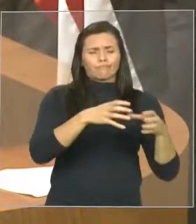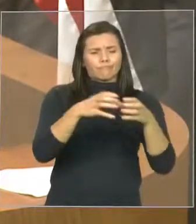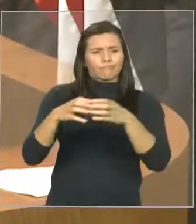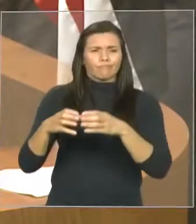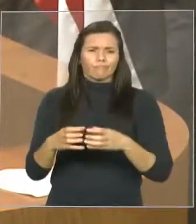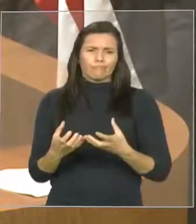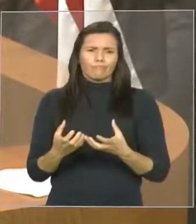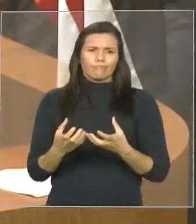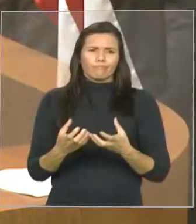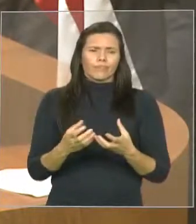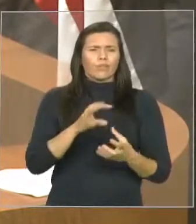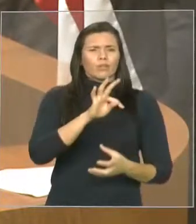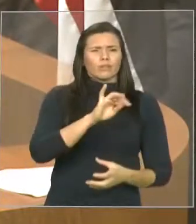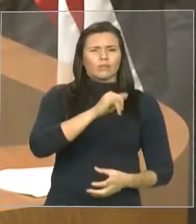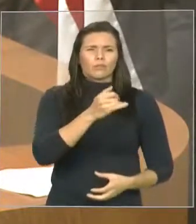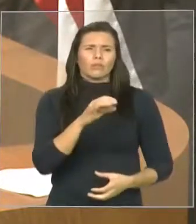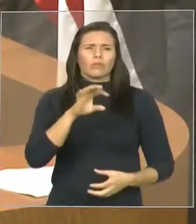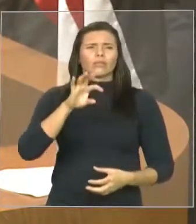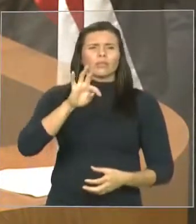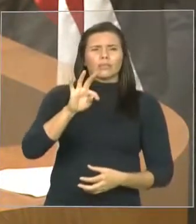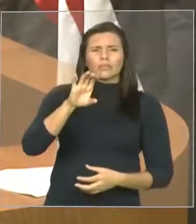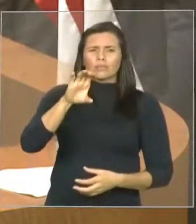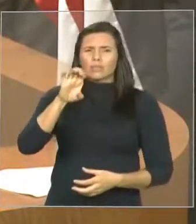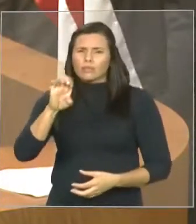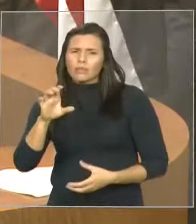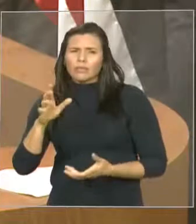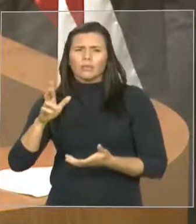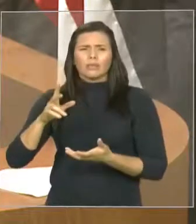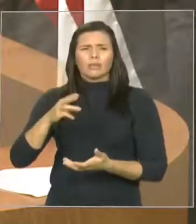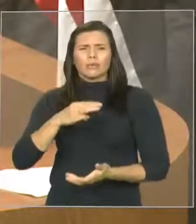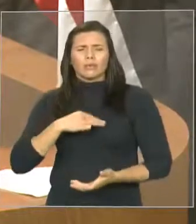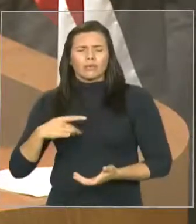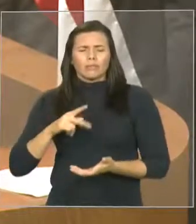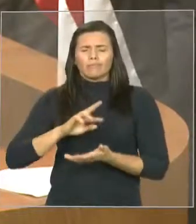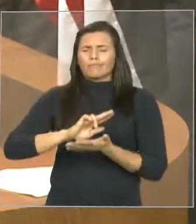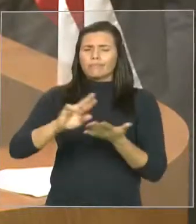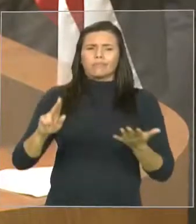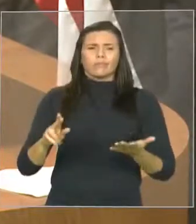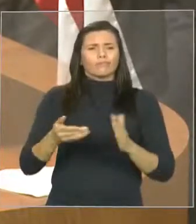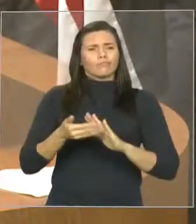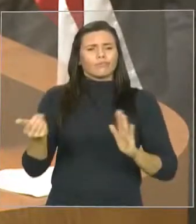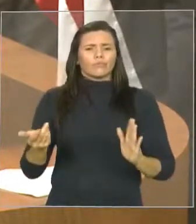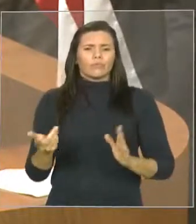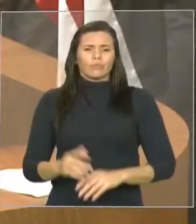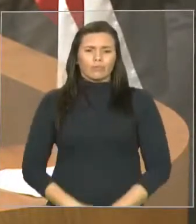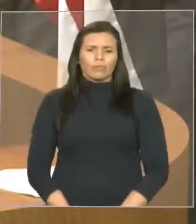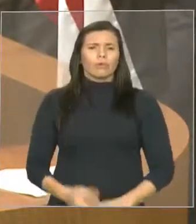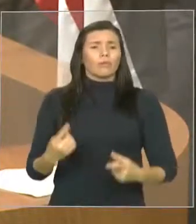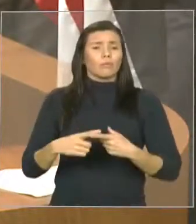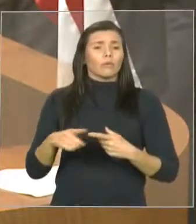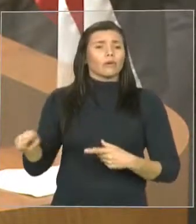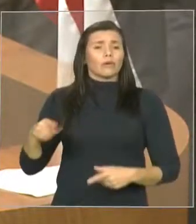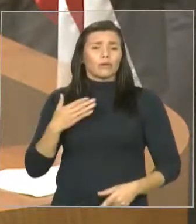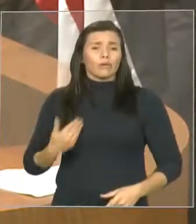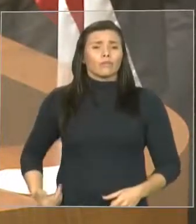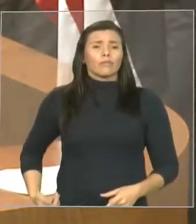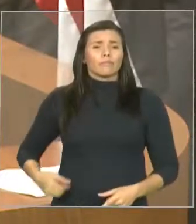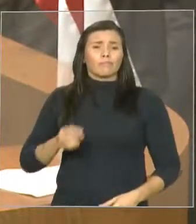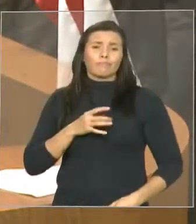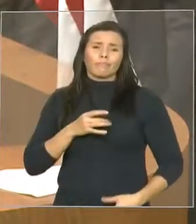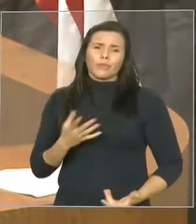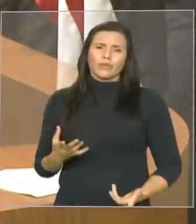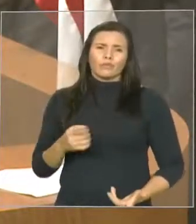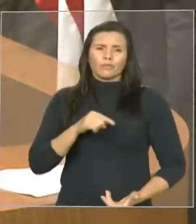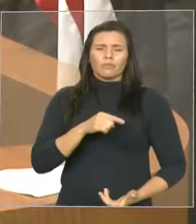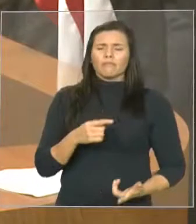é a verdade. Qualquer um que ouse falar a verdade para o governador do Estado, se for cargo em comissão, ele exonera. E se